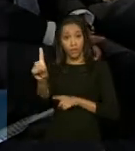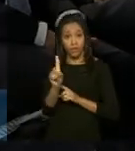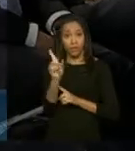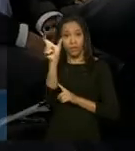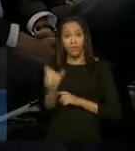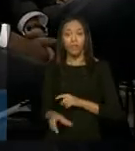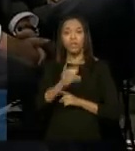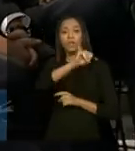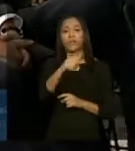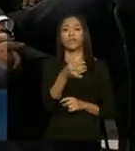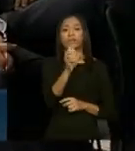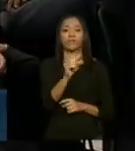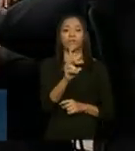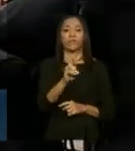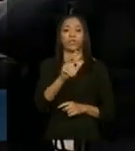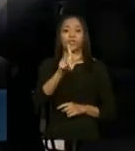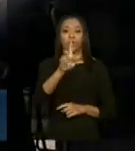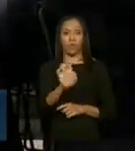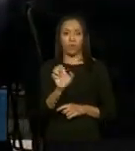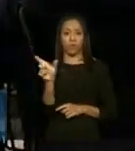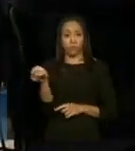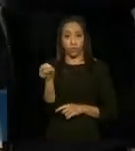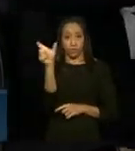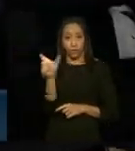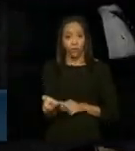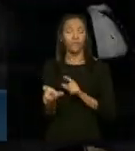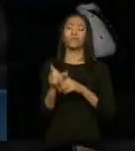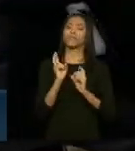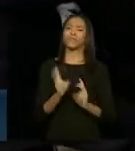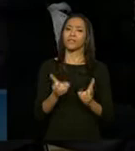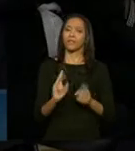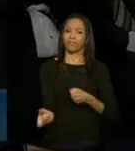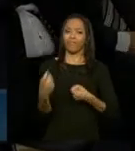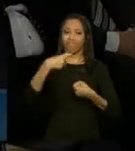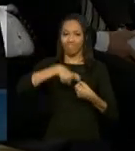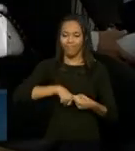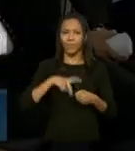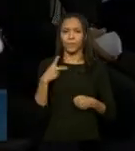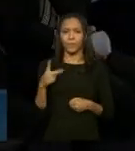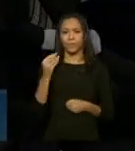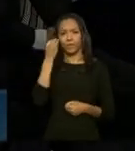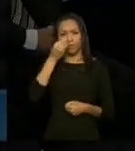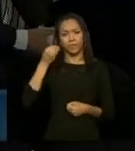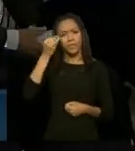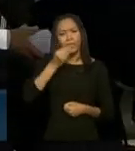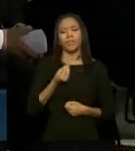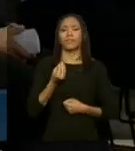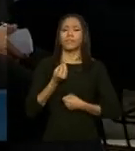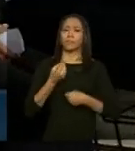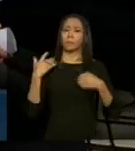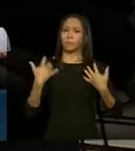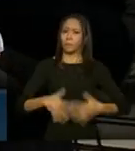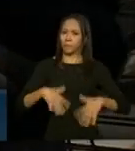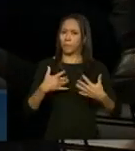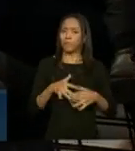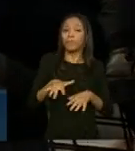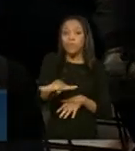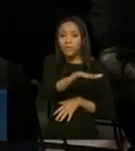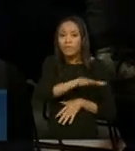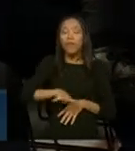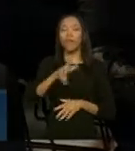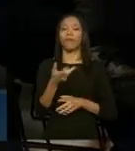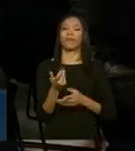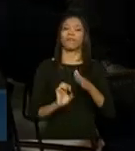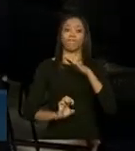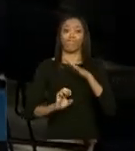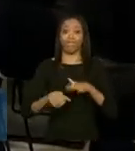Câmara de Gestão, Desempenho e Competitividade da Casa Civil, que é um parceiro com uma experiência e uma riqueza muito grande no setor privado e que